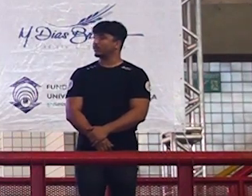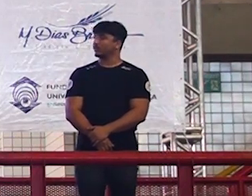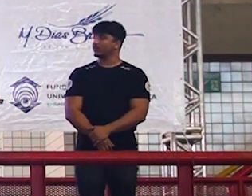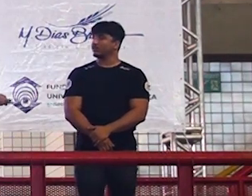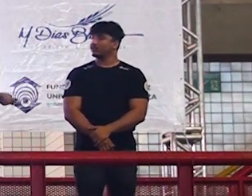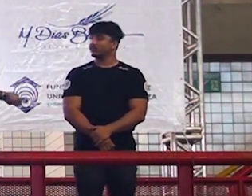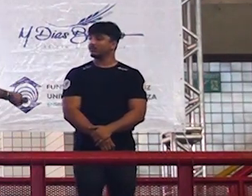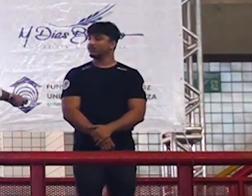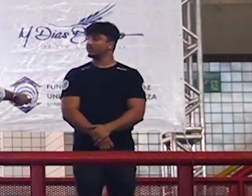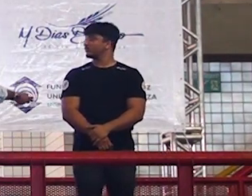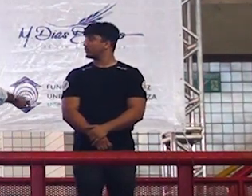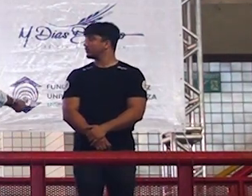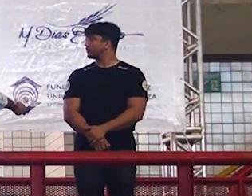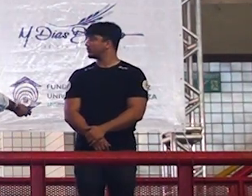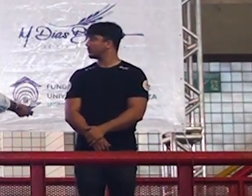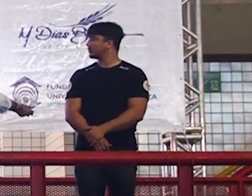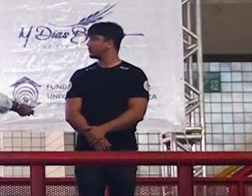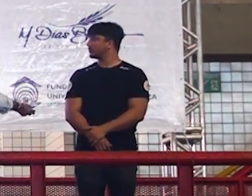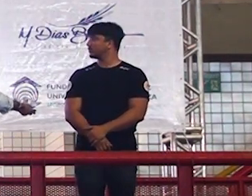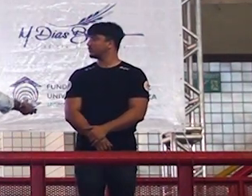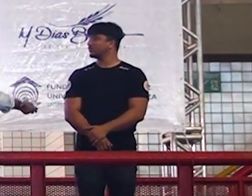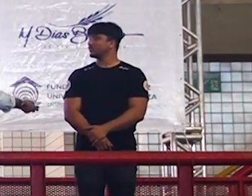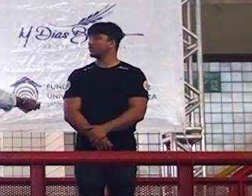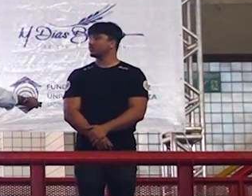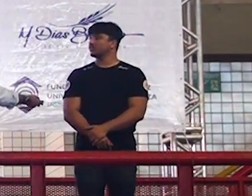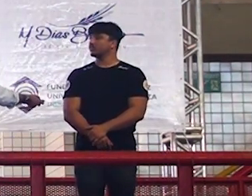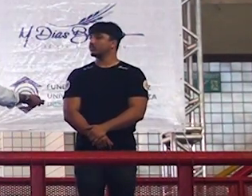Voltou a funcionar. Acho que é porque tem que ficar mais perto, ó.